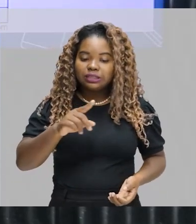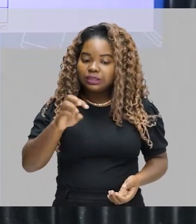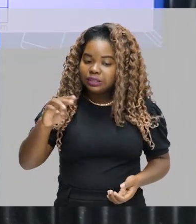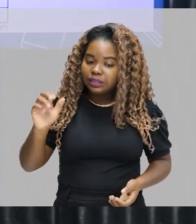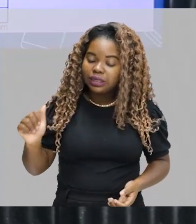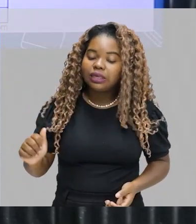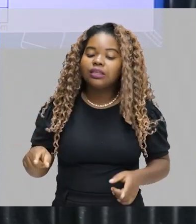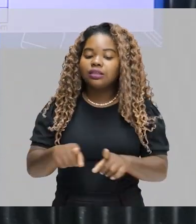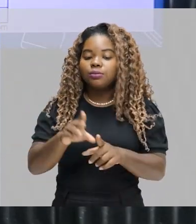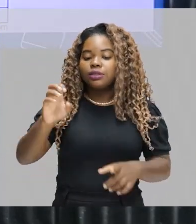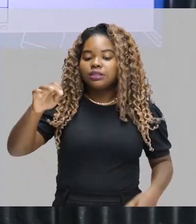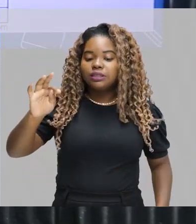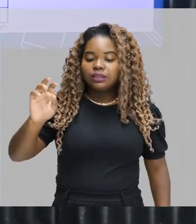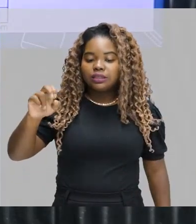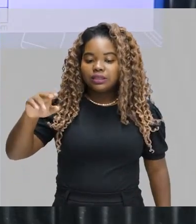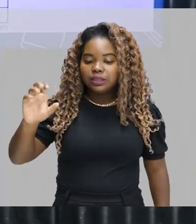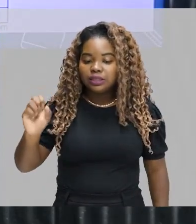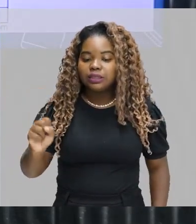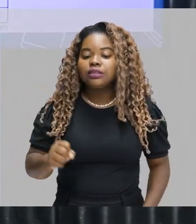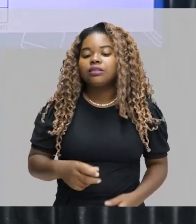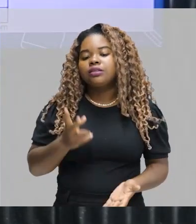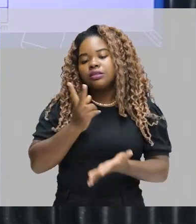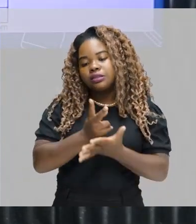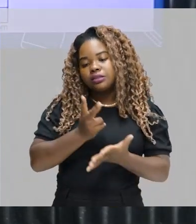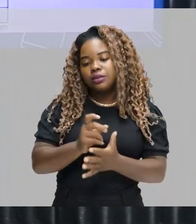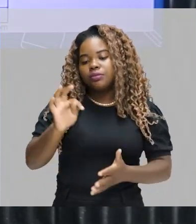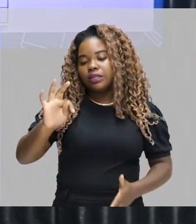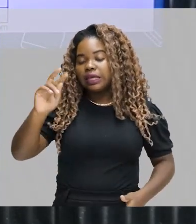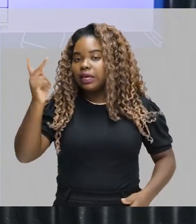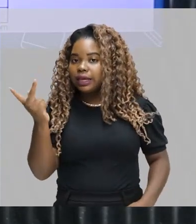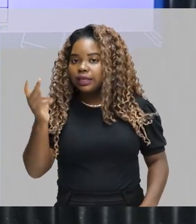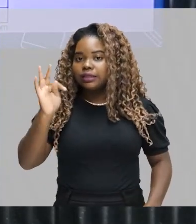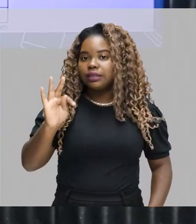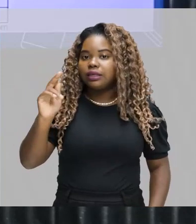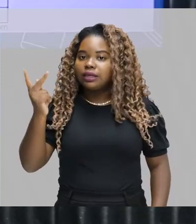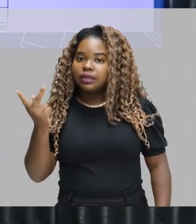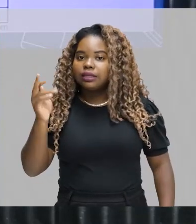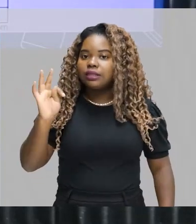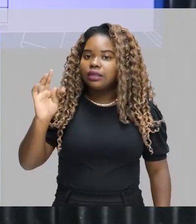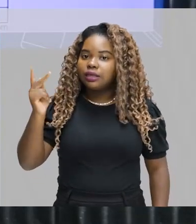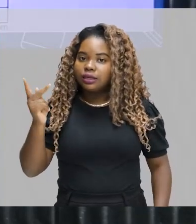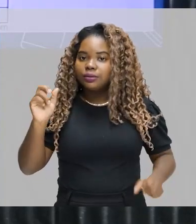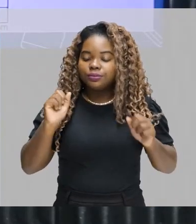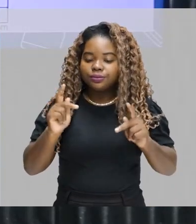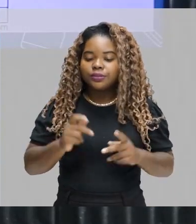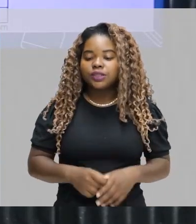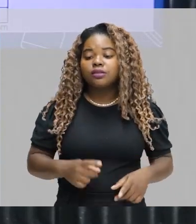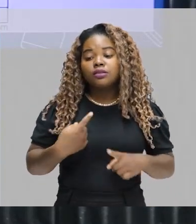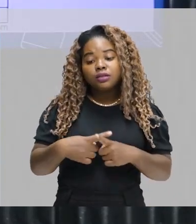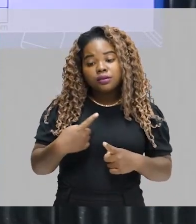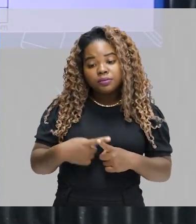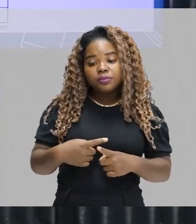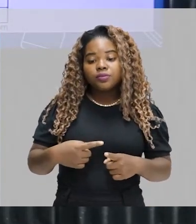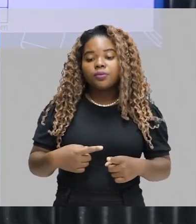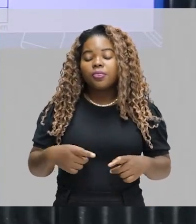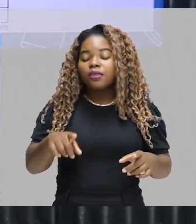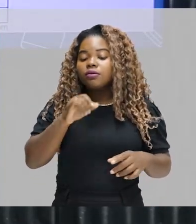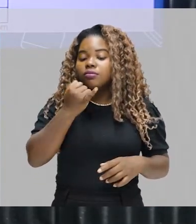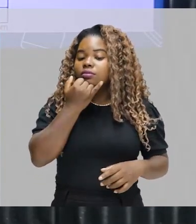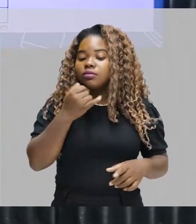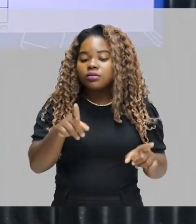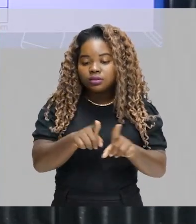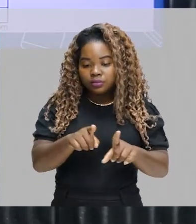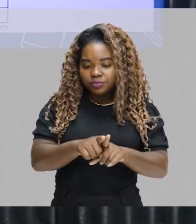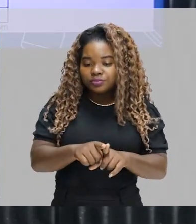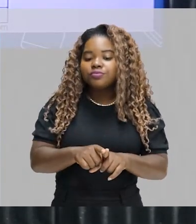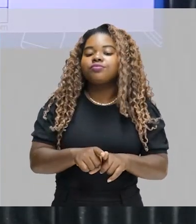às centenas, tá bom? Sempre terminando com esse TH. E aí, uma outra coisa que vocês devem ter observado é que no português, quando a gente